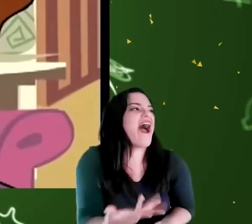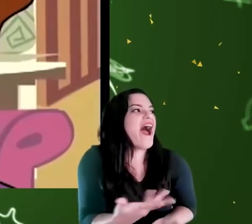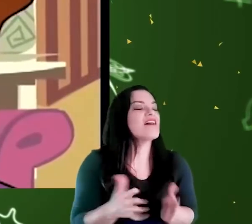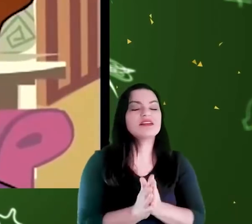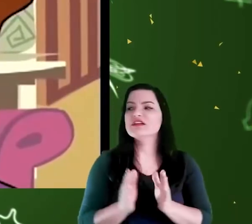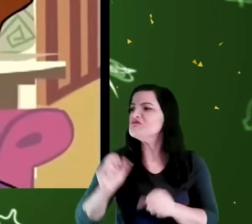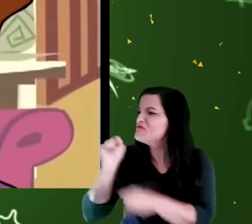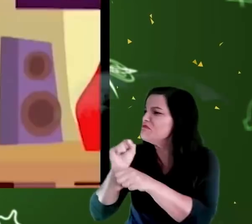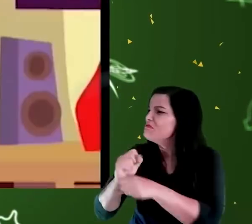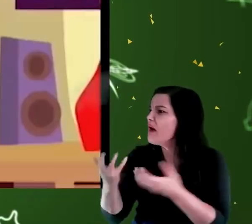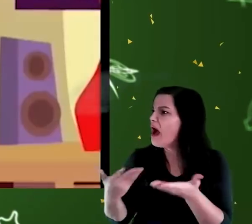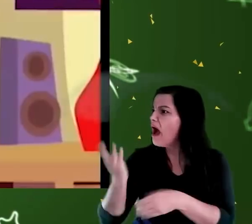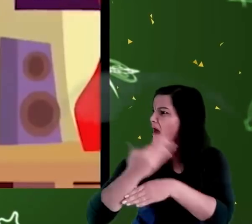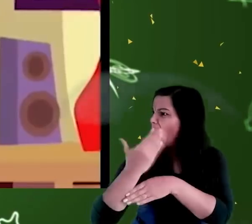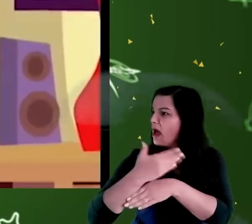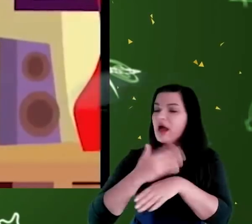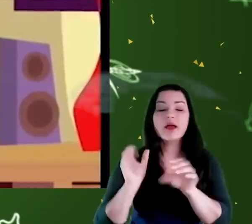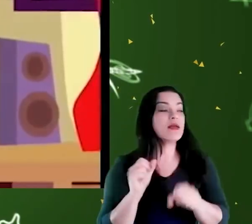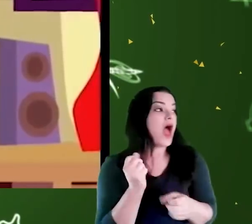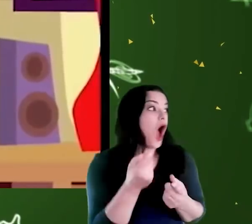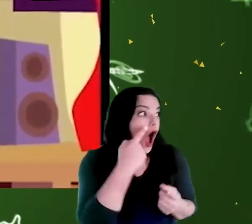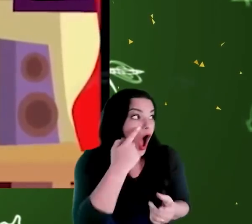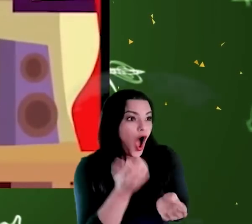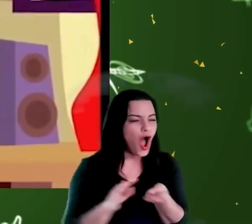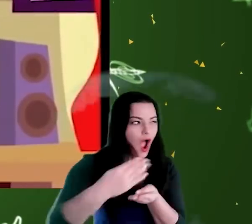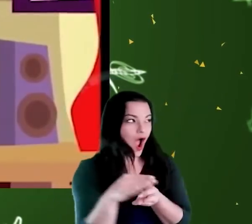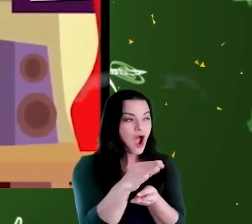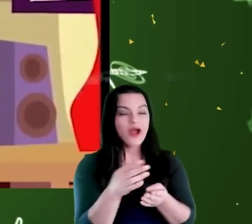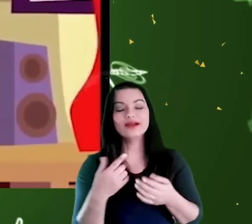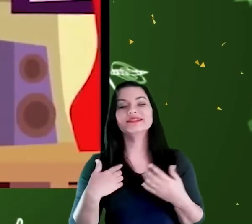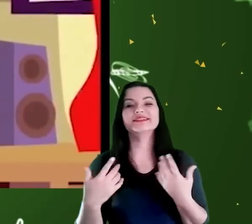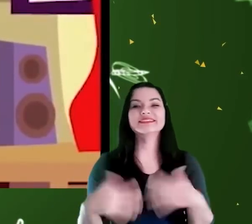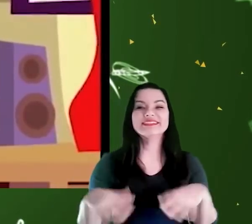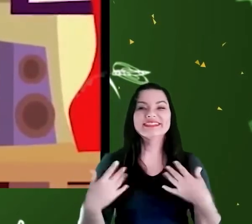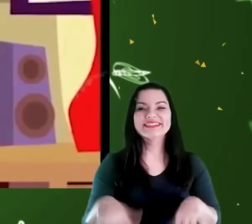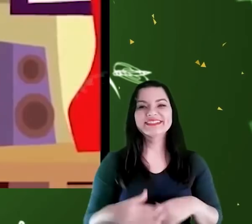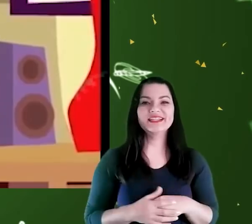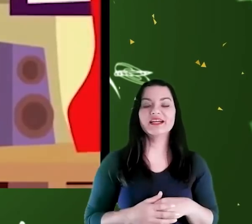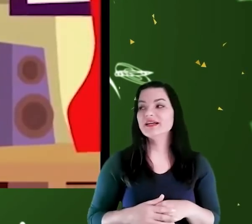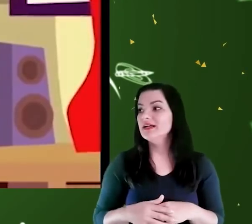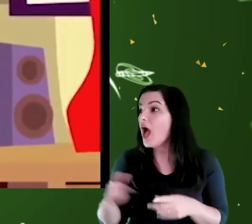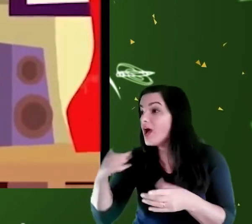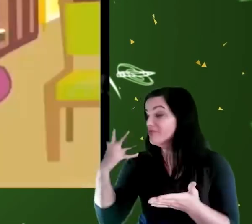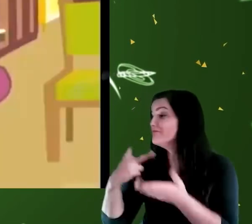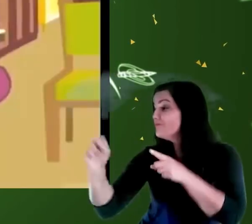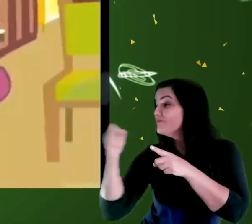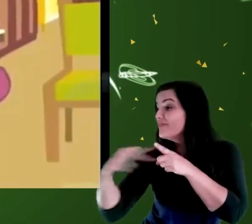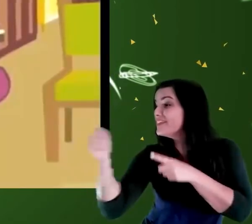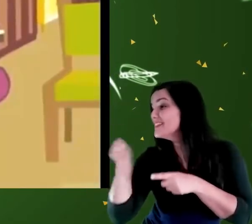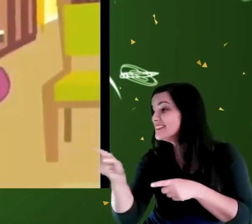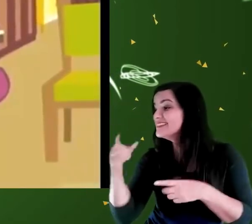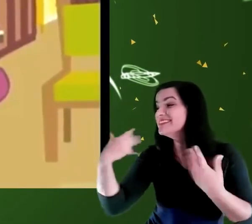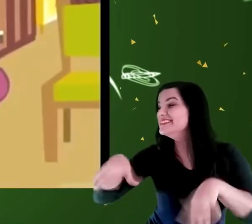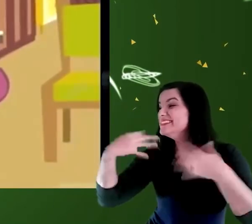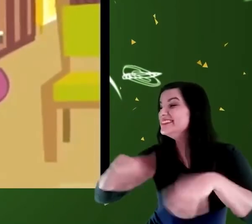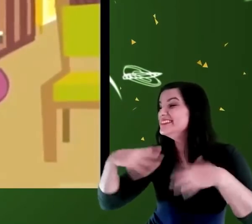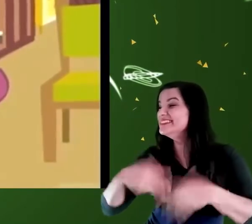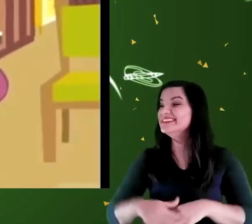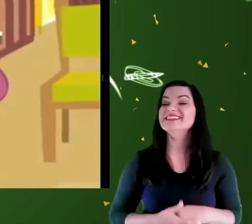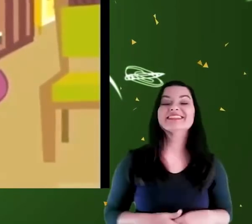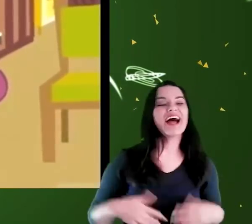de dirigir esse táxi. Totozinho? Ó, vou dar totozinho de novo, hein? Ó. Aí, ó, peguei. Barbeiro pra caramba,